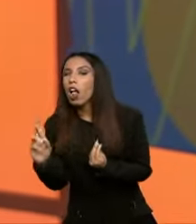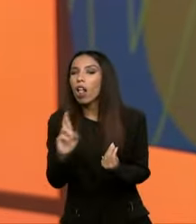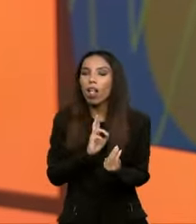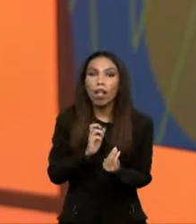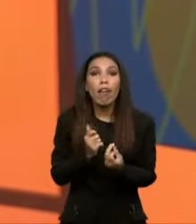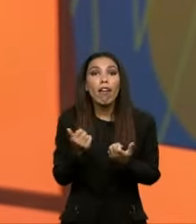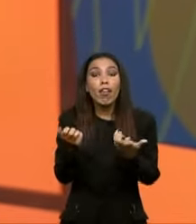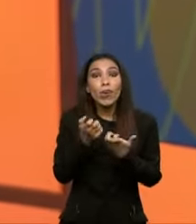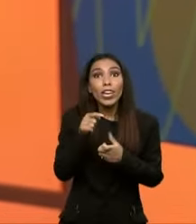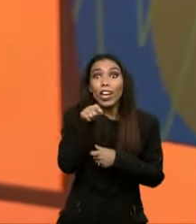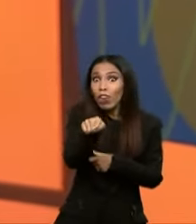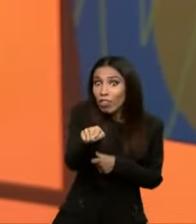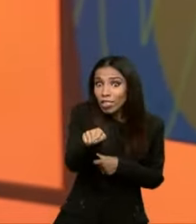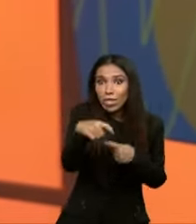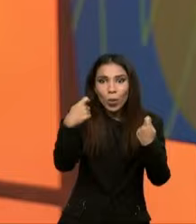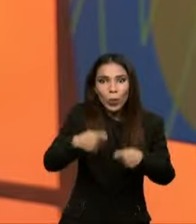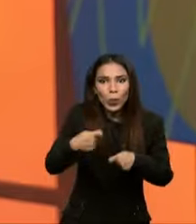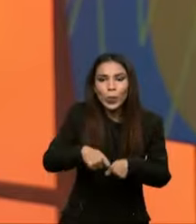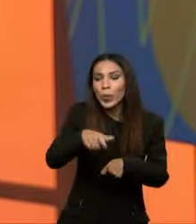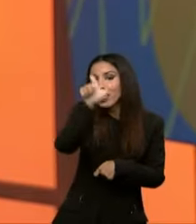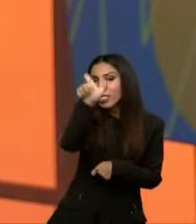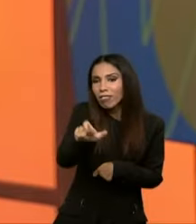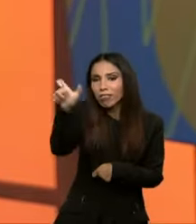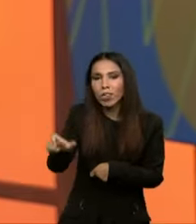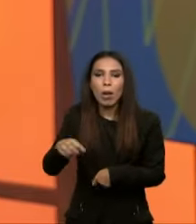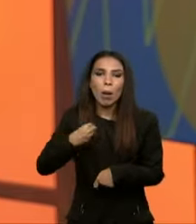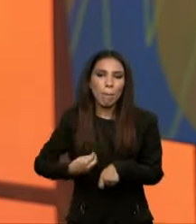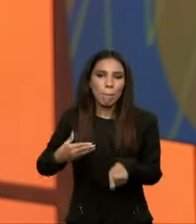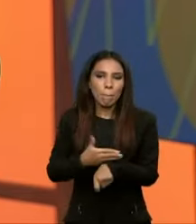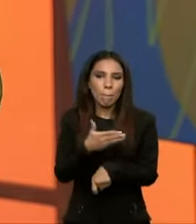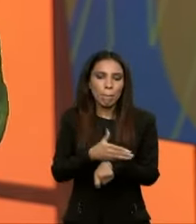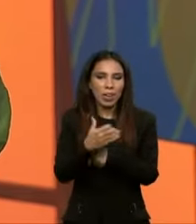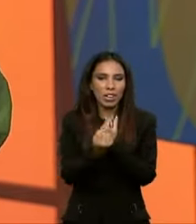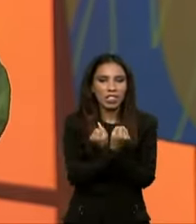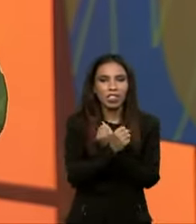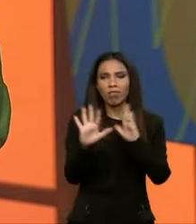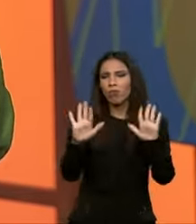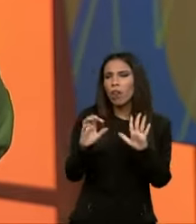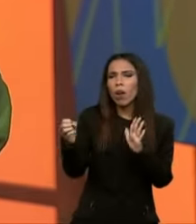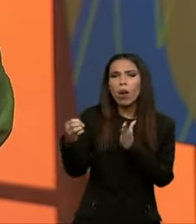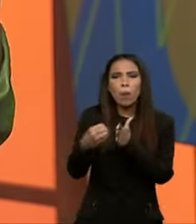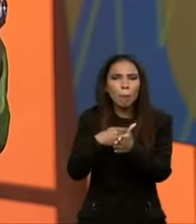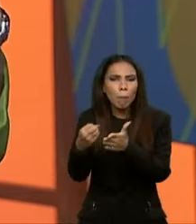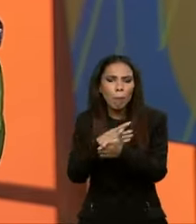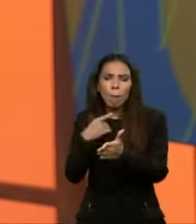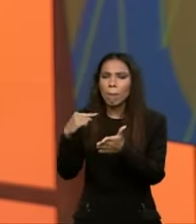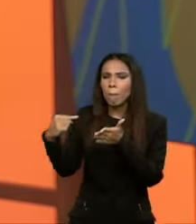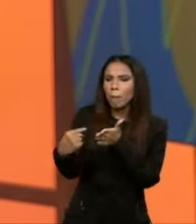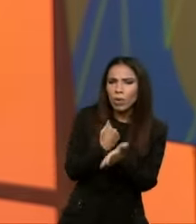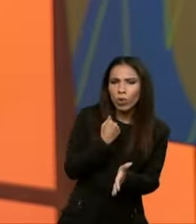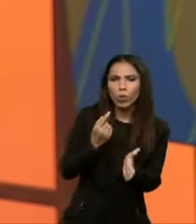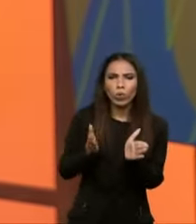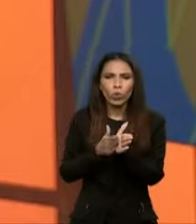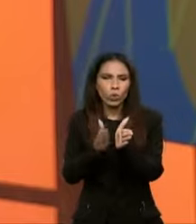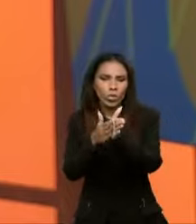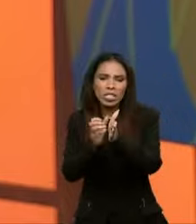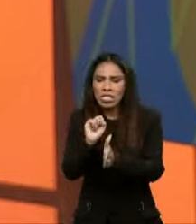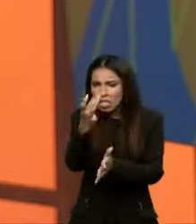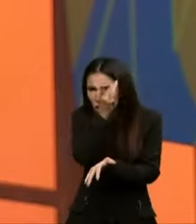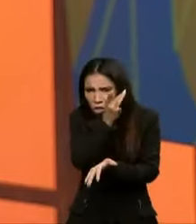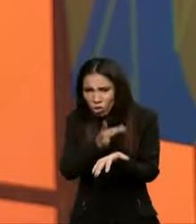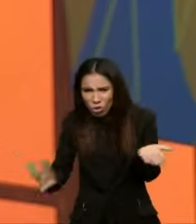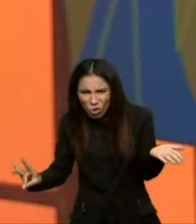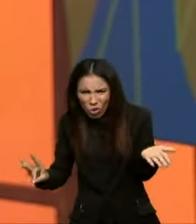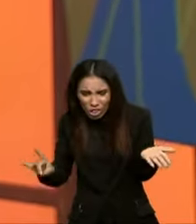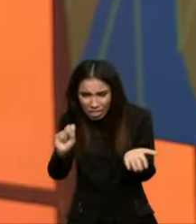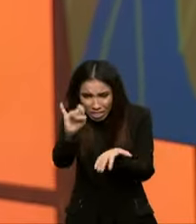quero você, eu preciso de você participando do nosso Sem Censura. Manda perguntas, comentários, elogios. Se não gostar de alguma coisa, fala. Não,